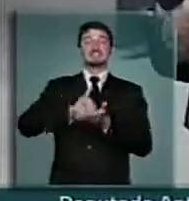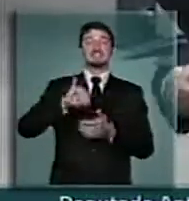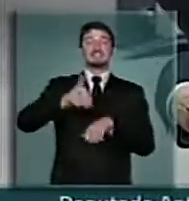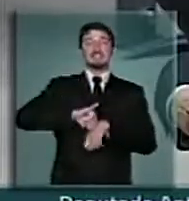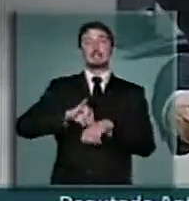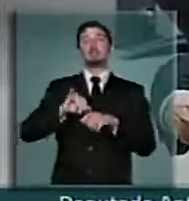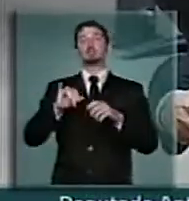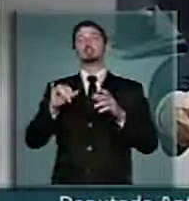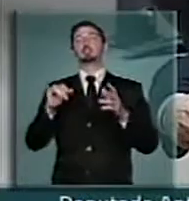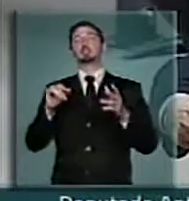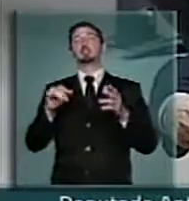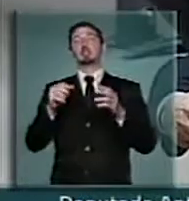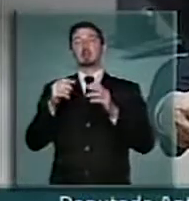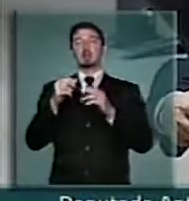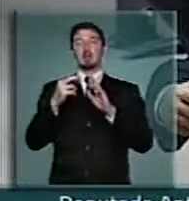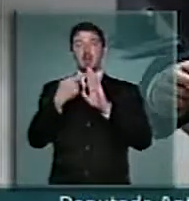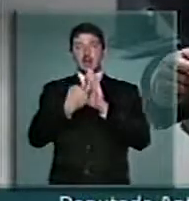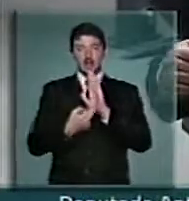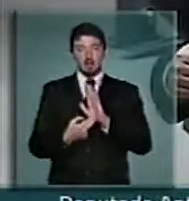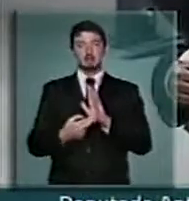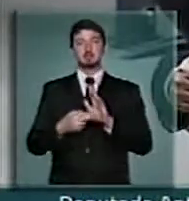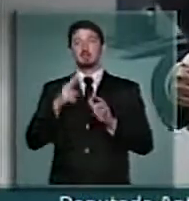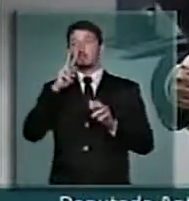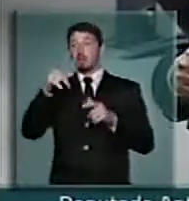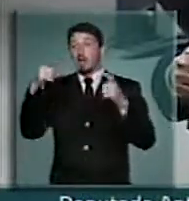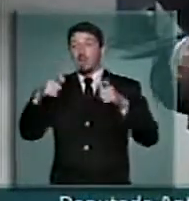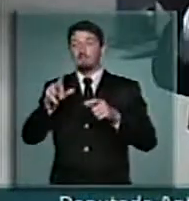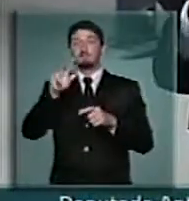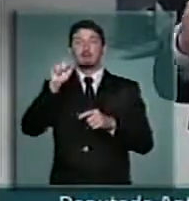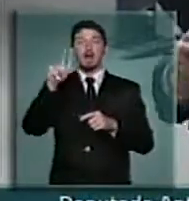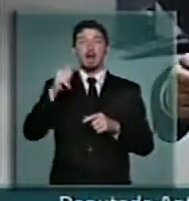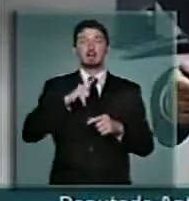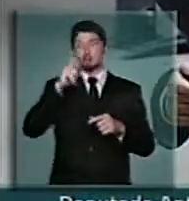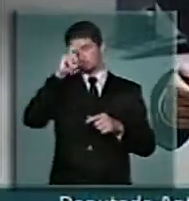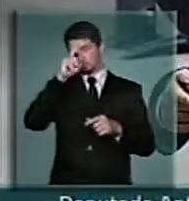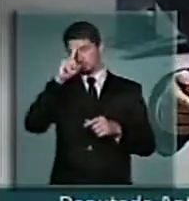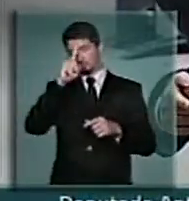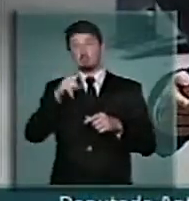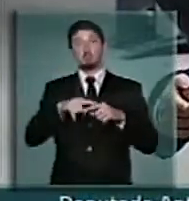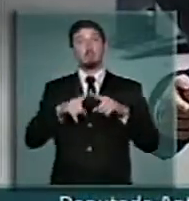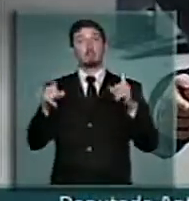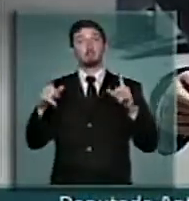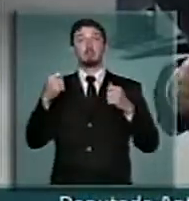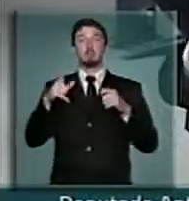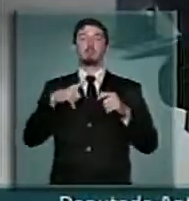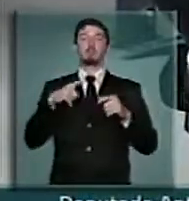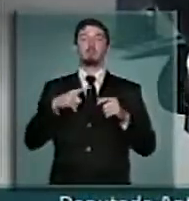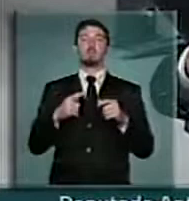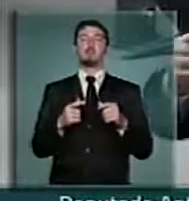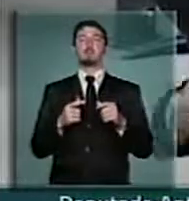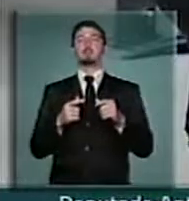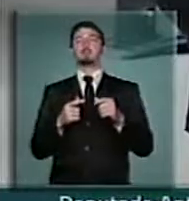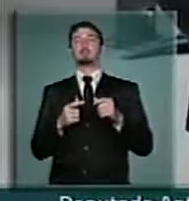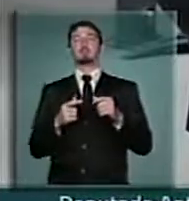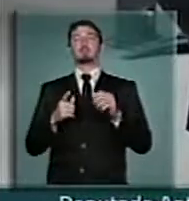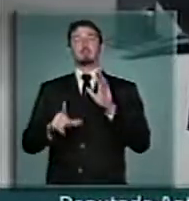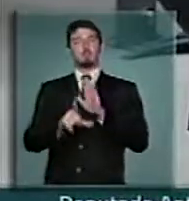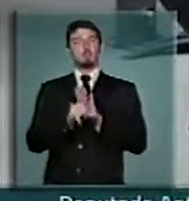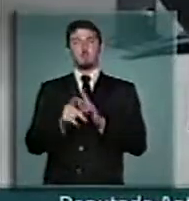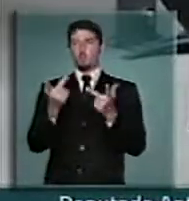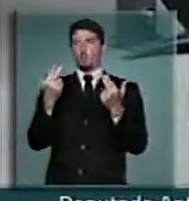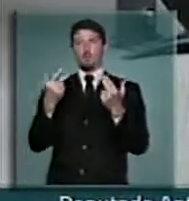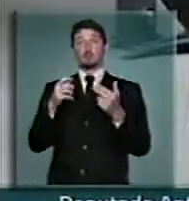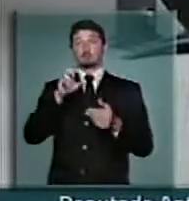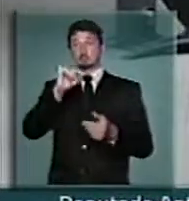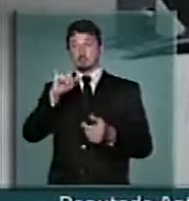buscar a vaga naquele hospital e que isso tenha força de lei em caso de descumprimento. Então, Vossa Excelência tem toda a razão,